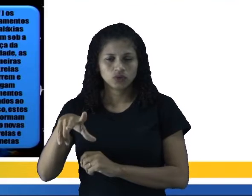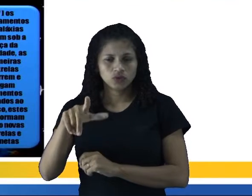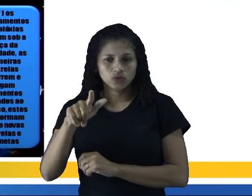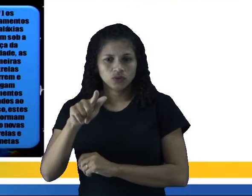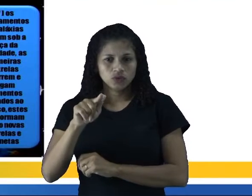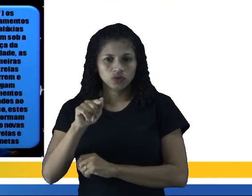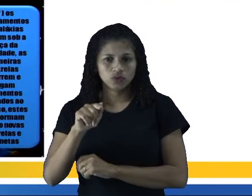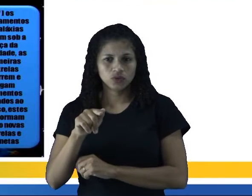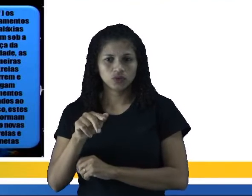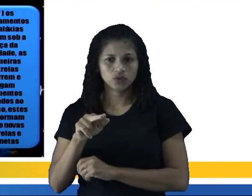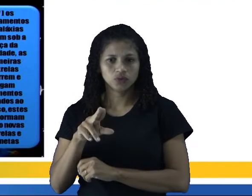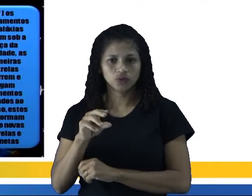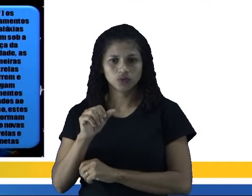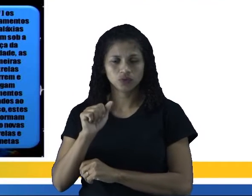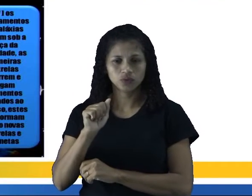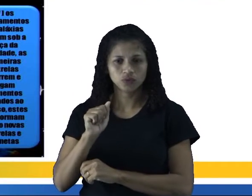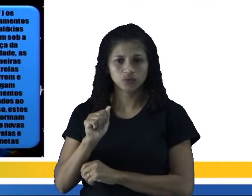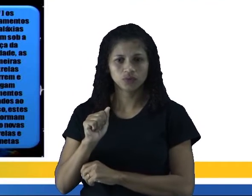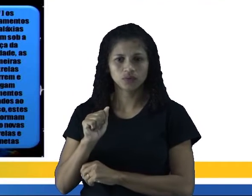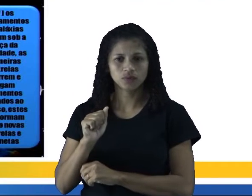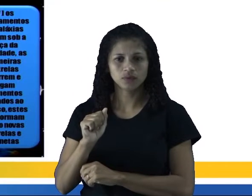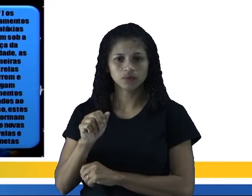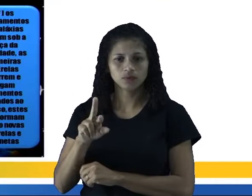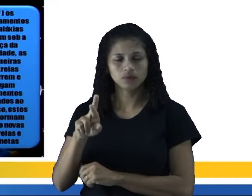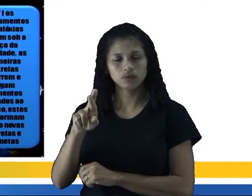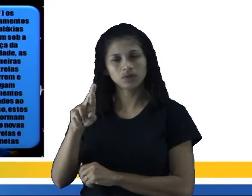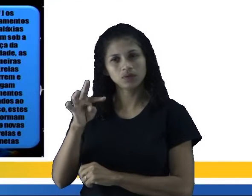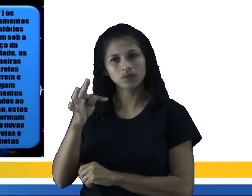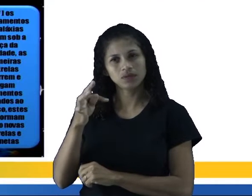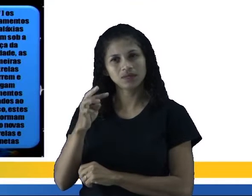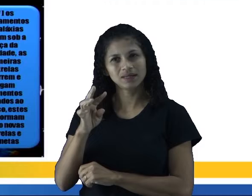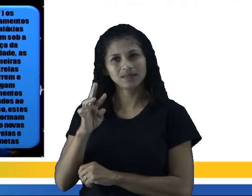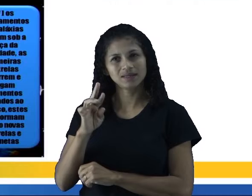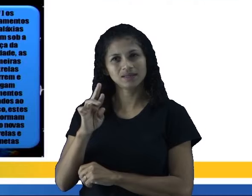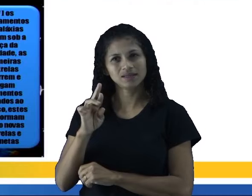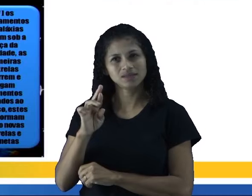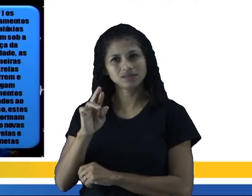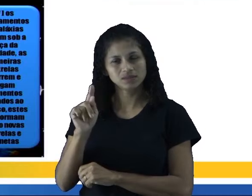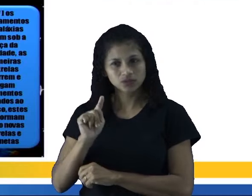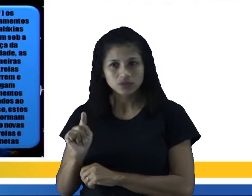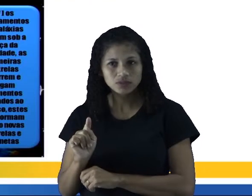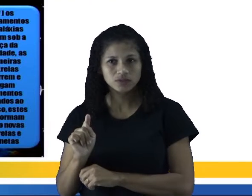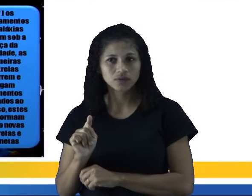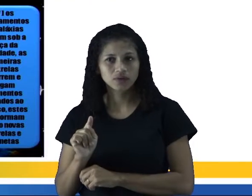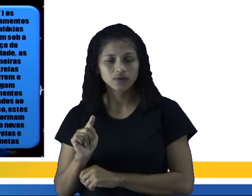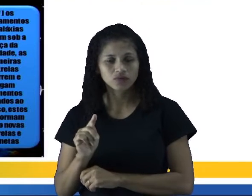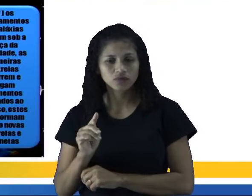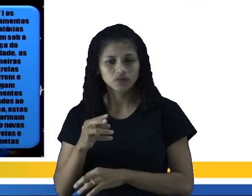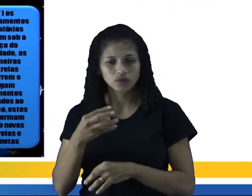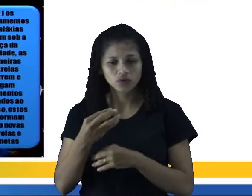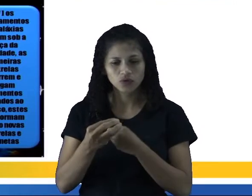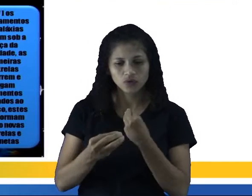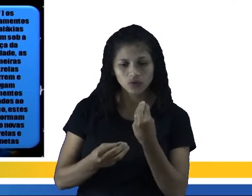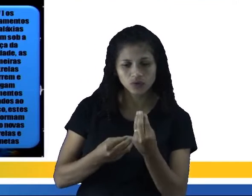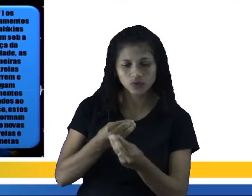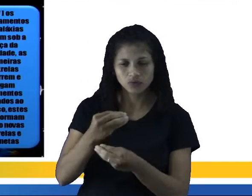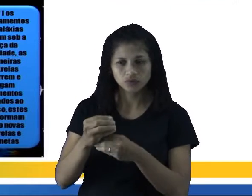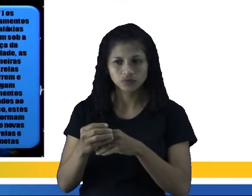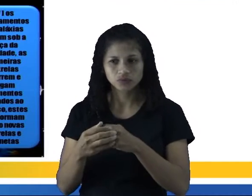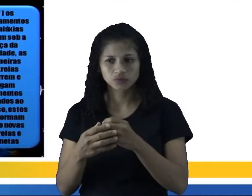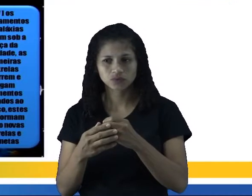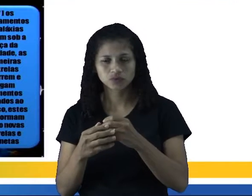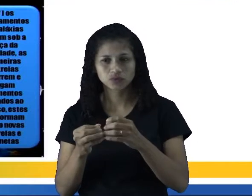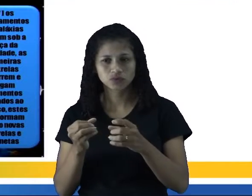uniram formando quem, gente? Os prótons e os nêutrons, né? Então, a gente já teve aí uma aula sobre